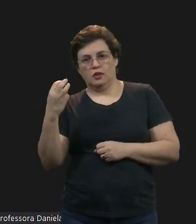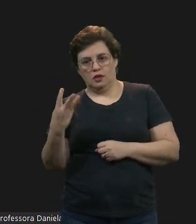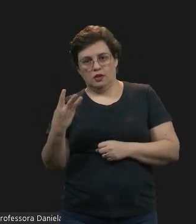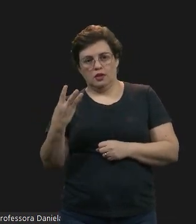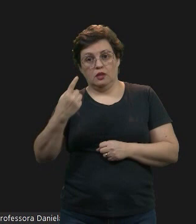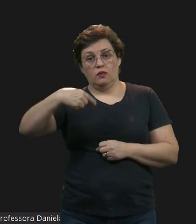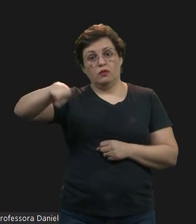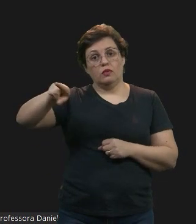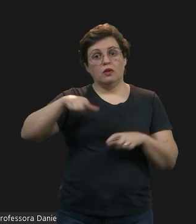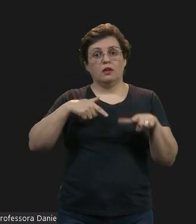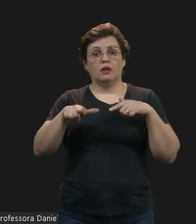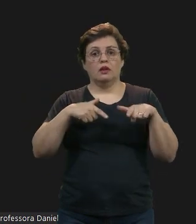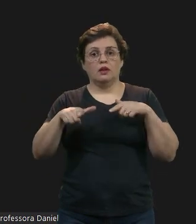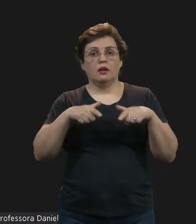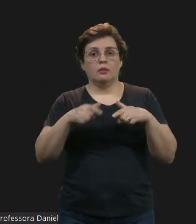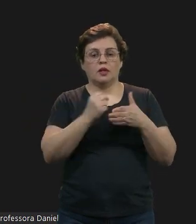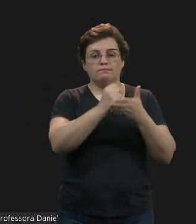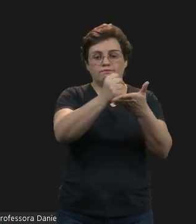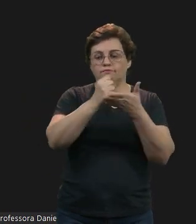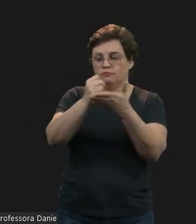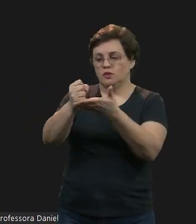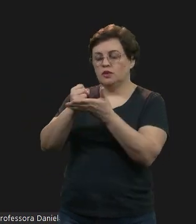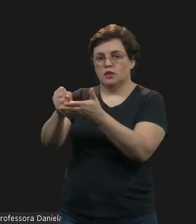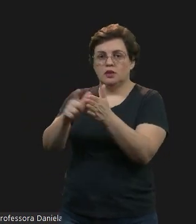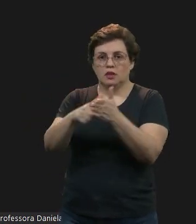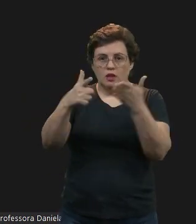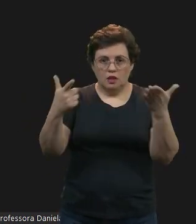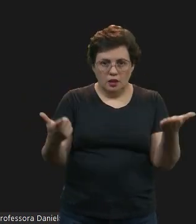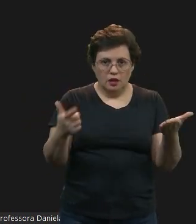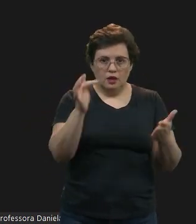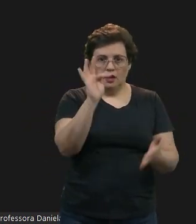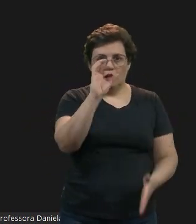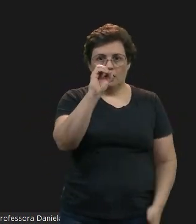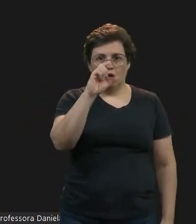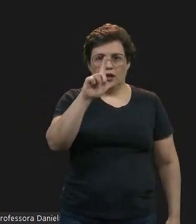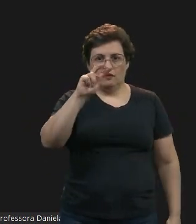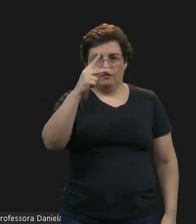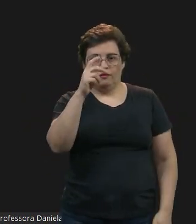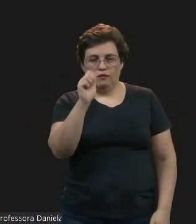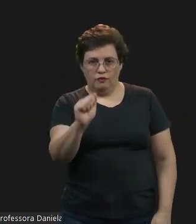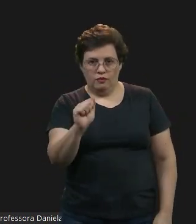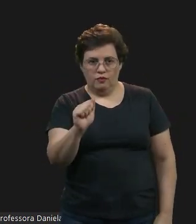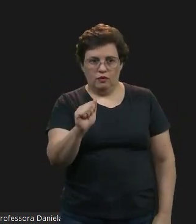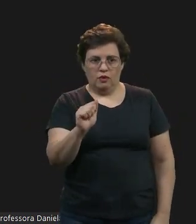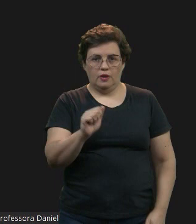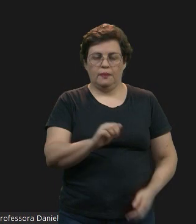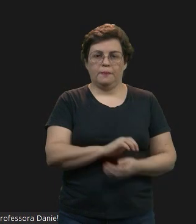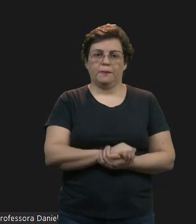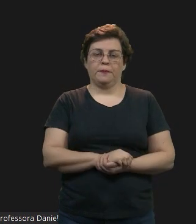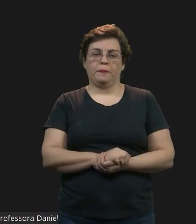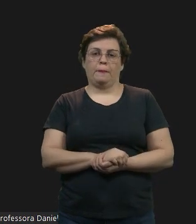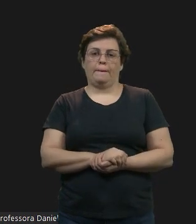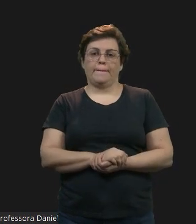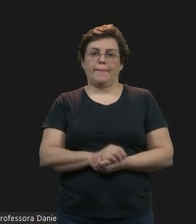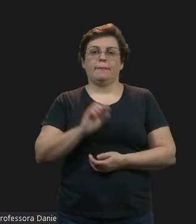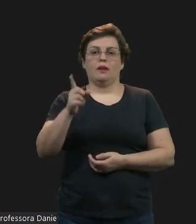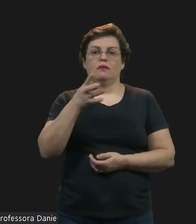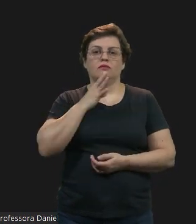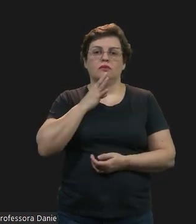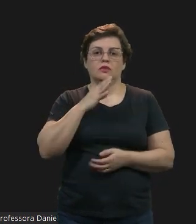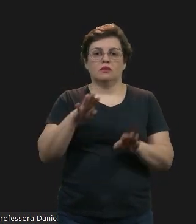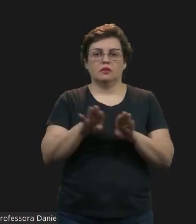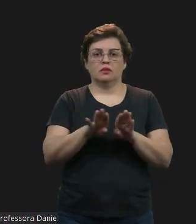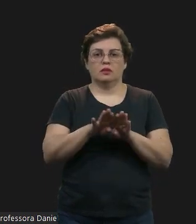1983 foi trabalhar como entregador de jornal na Folha de São Paulo, na Avenida Coronel Galdino, com Roberto Oliveira. Lá conheceu